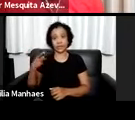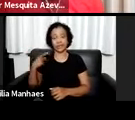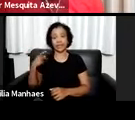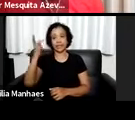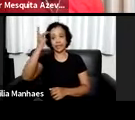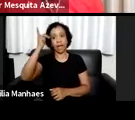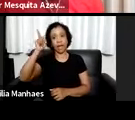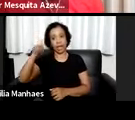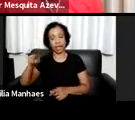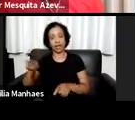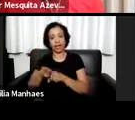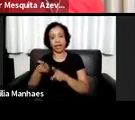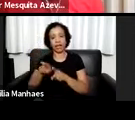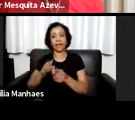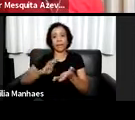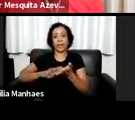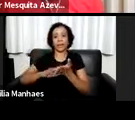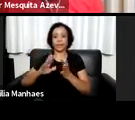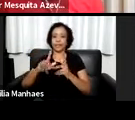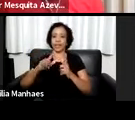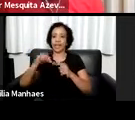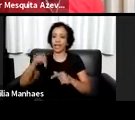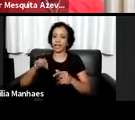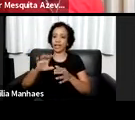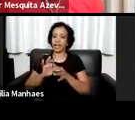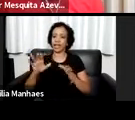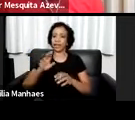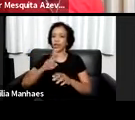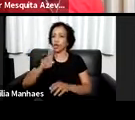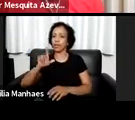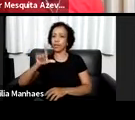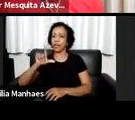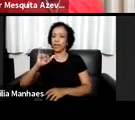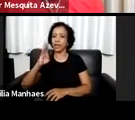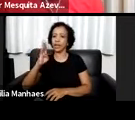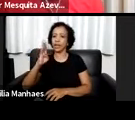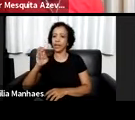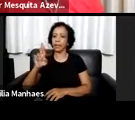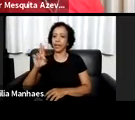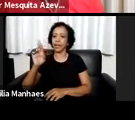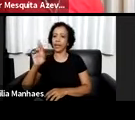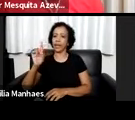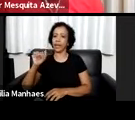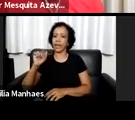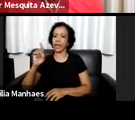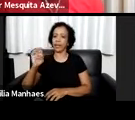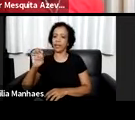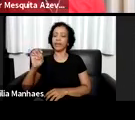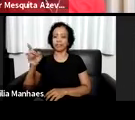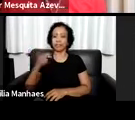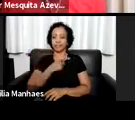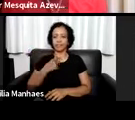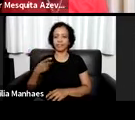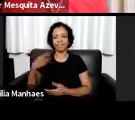São Paulo. Mas é um prazer estar com todos vocês neste momento em que nós estamos, pela graça de